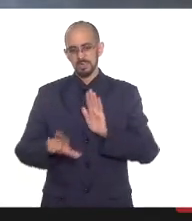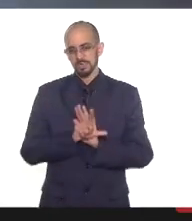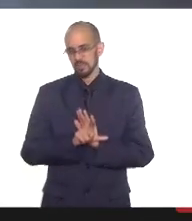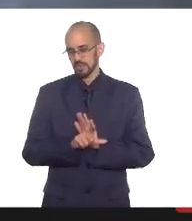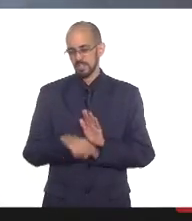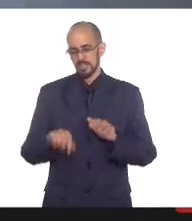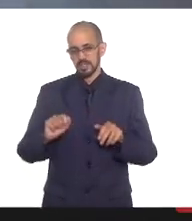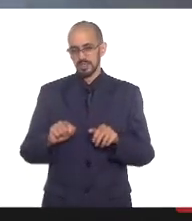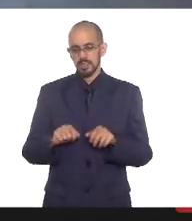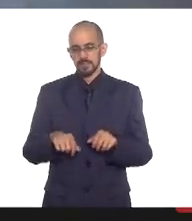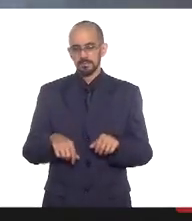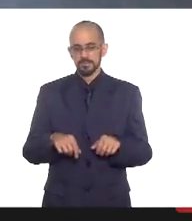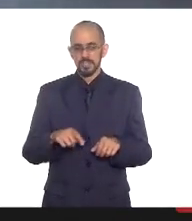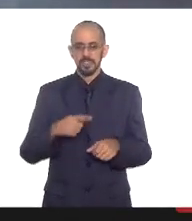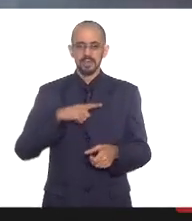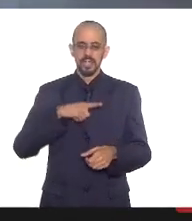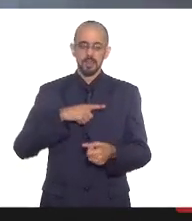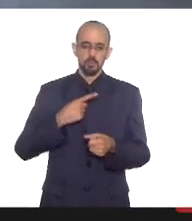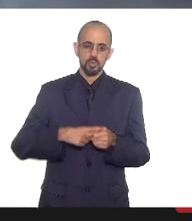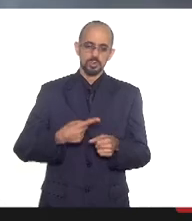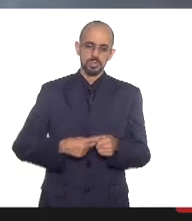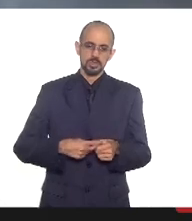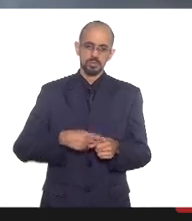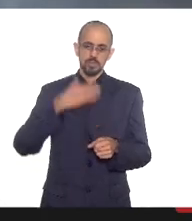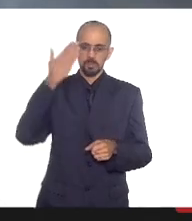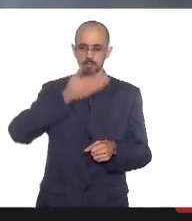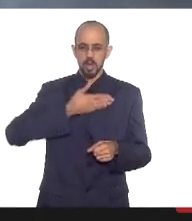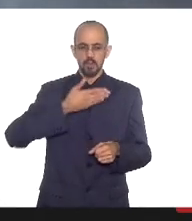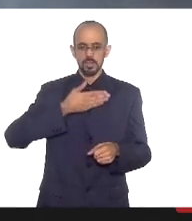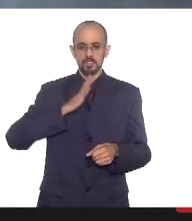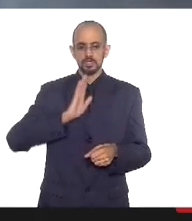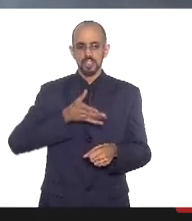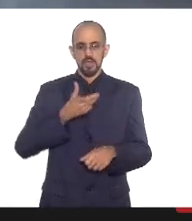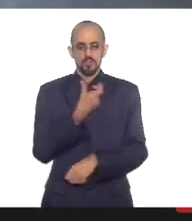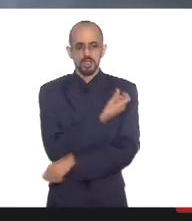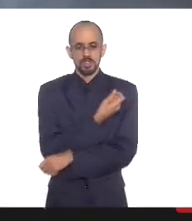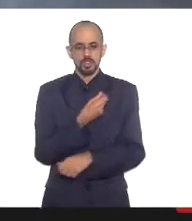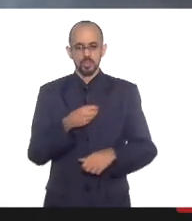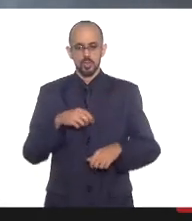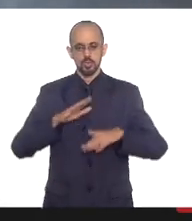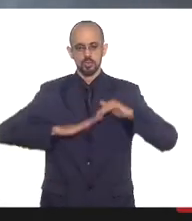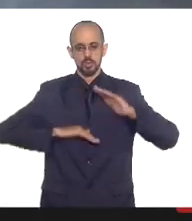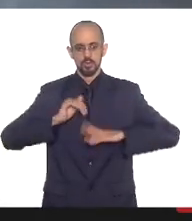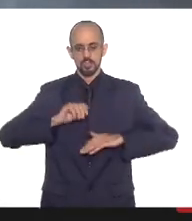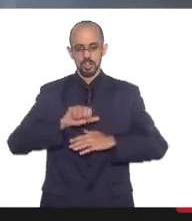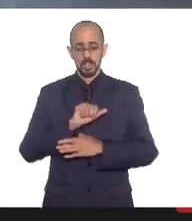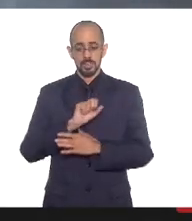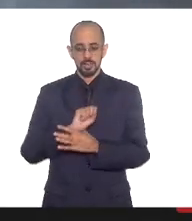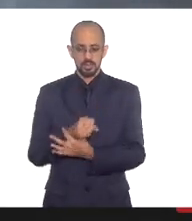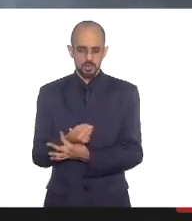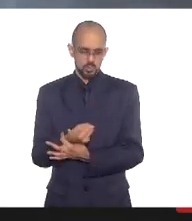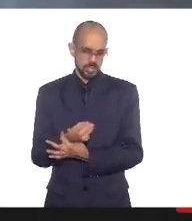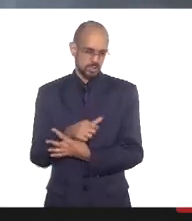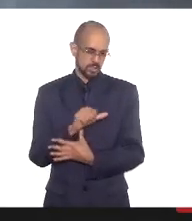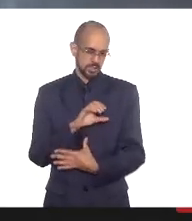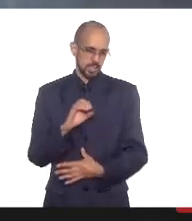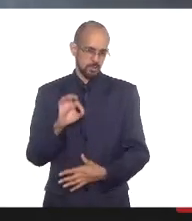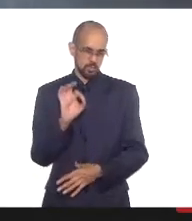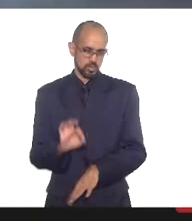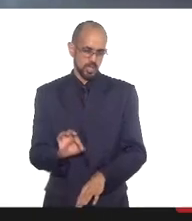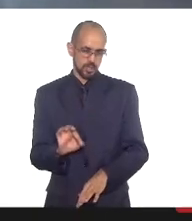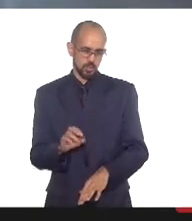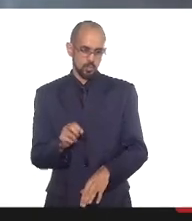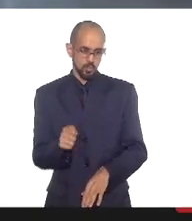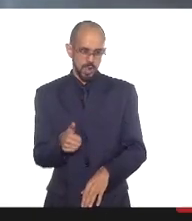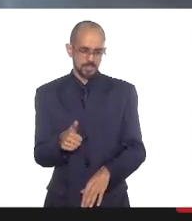vacina eu tenho provas no município de que afirmaram que já assinaram faz sem por cento de profissionais de segurança é óbvio que para ele vacinar quase